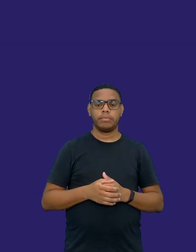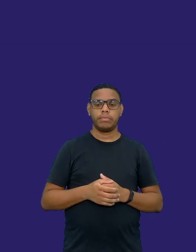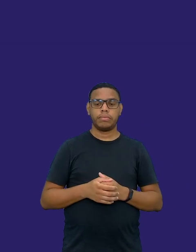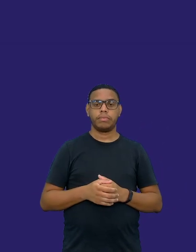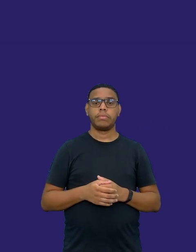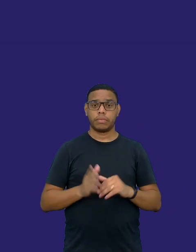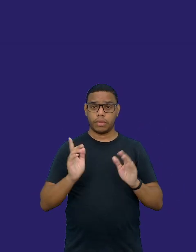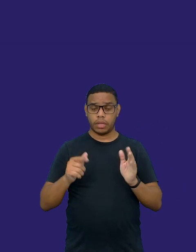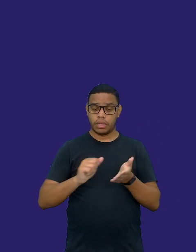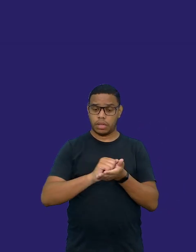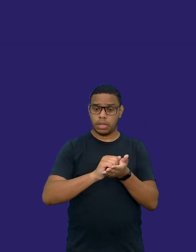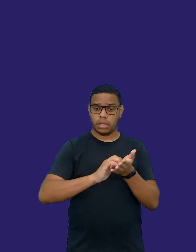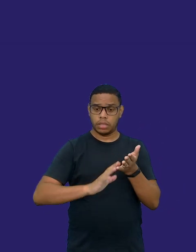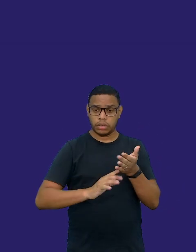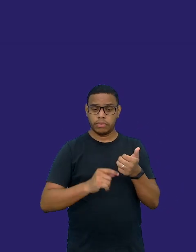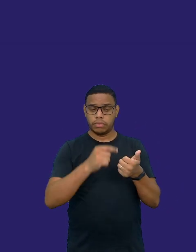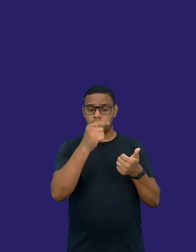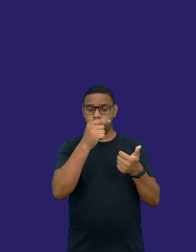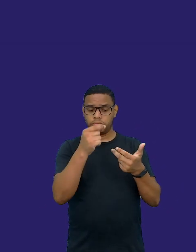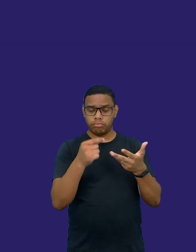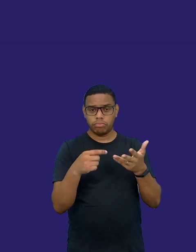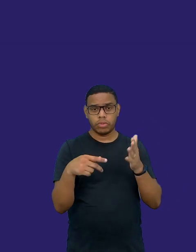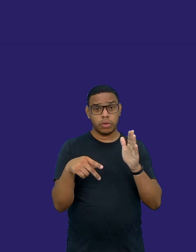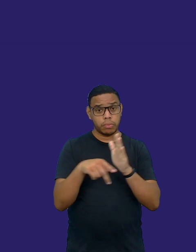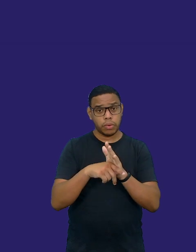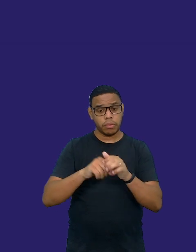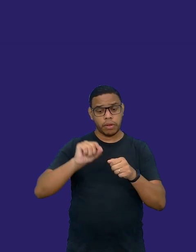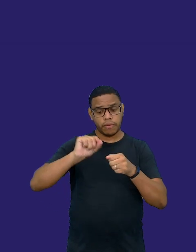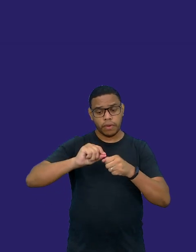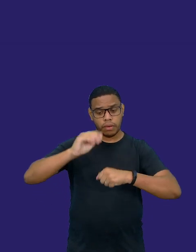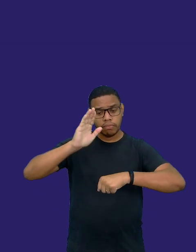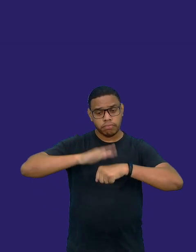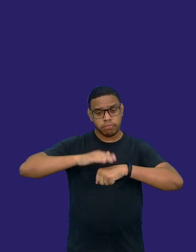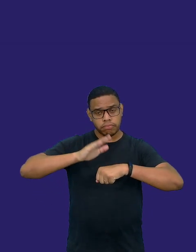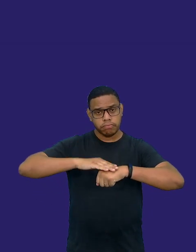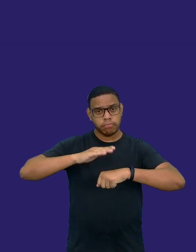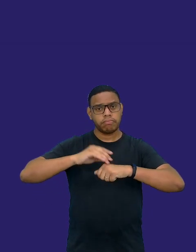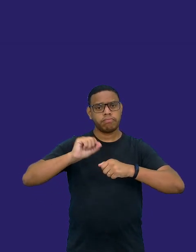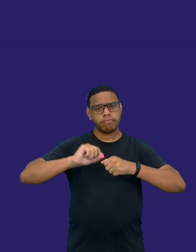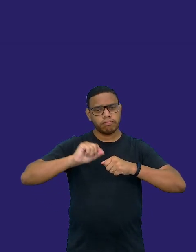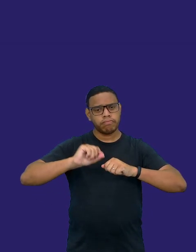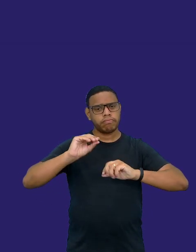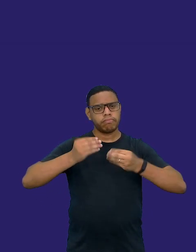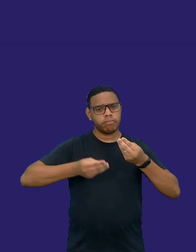São atividades baseadas no fazer, né?